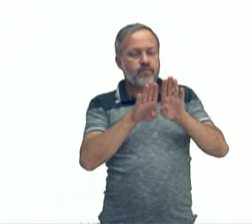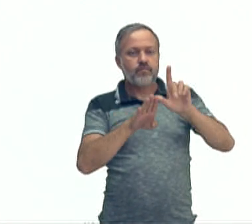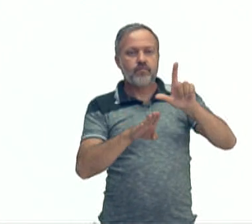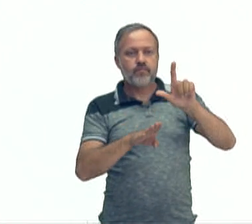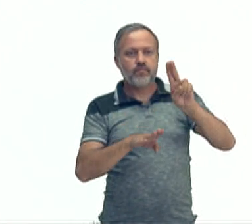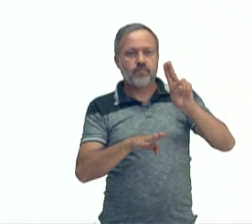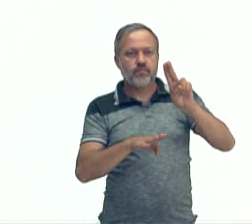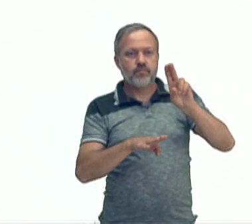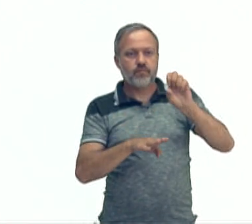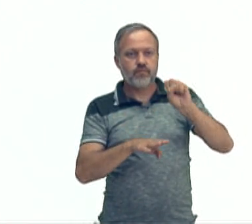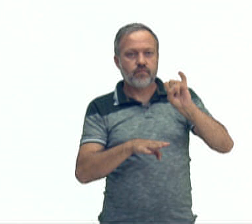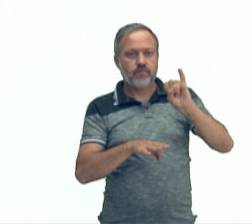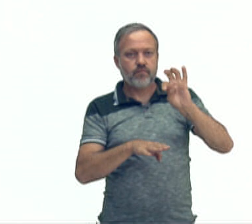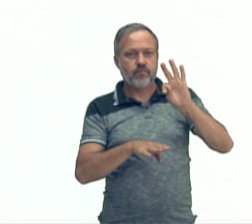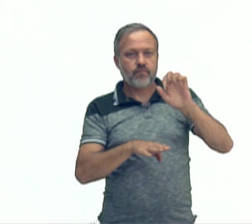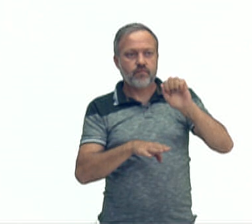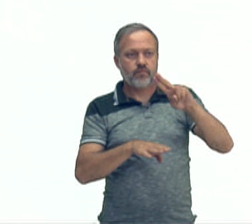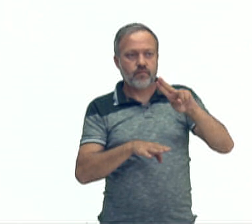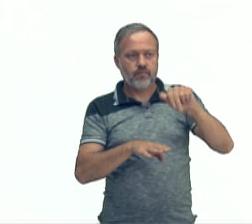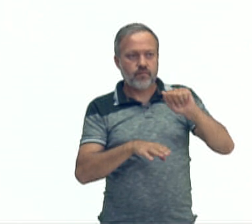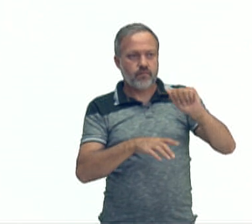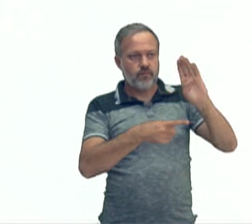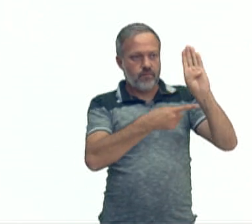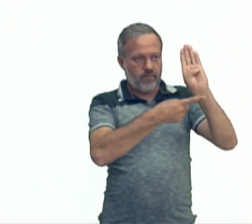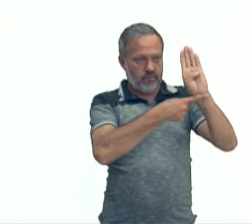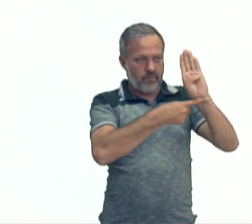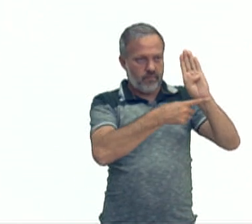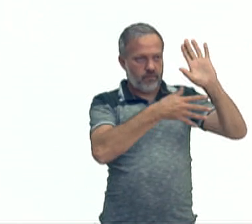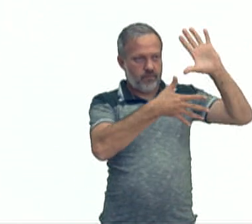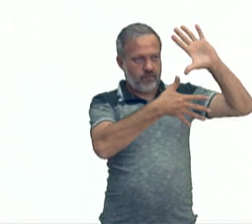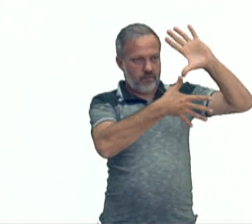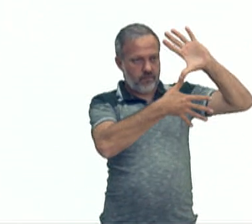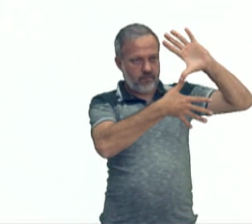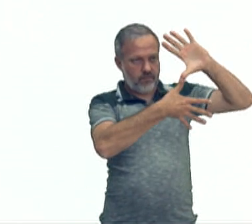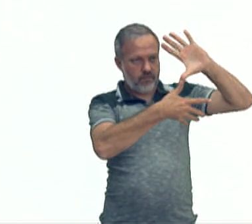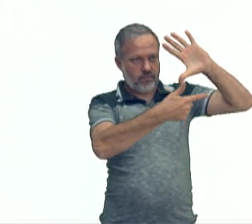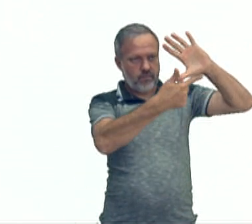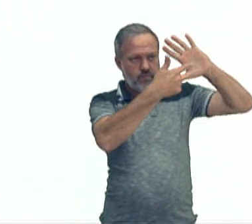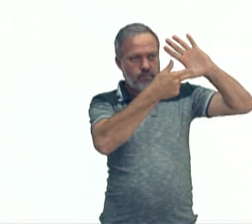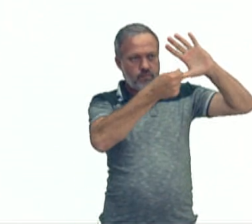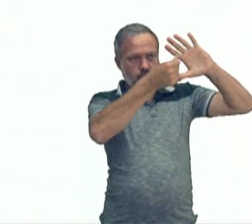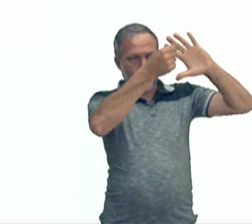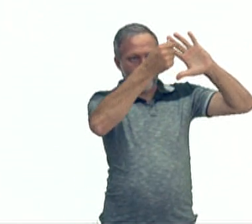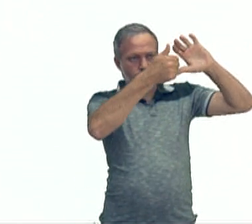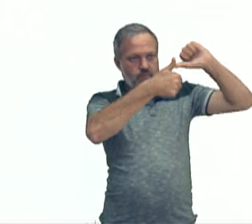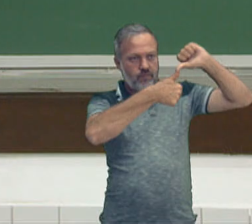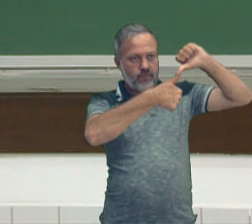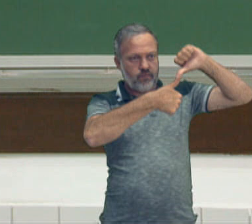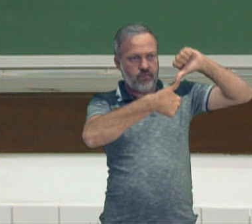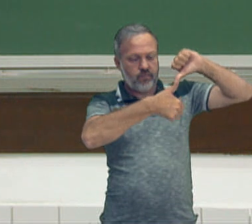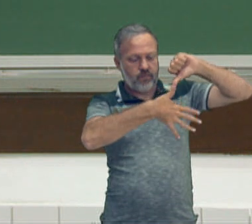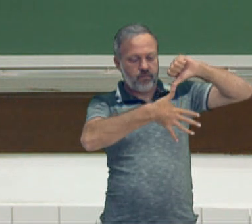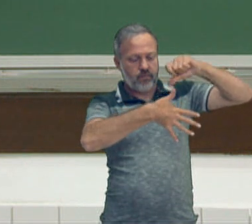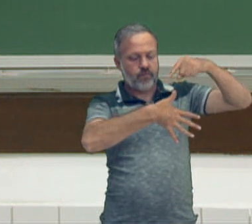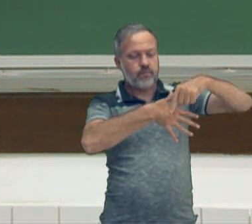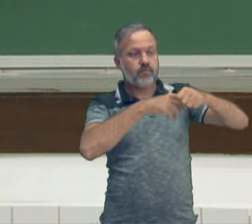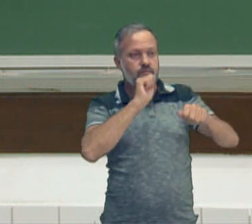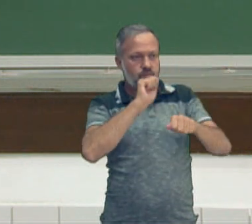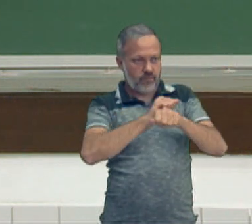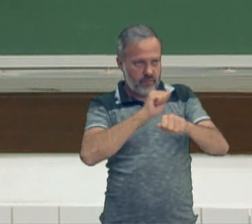do Norte, rica, e do Sul, pobre. América do Sul, Central e do Norte. Por